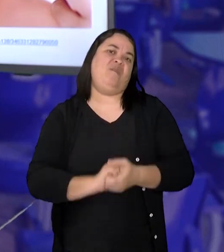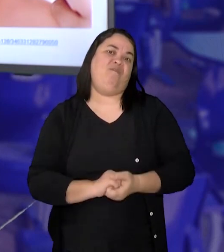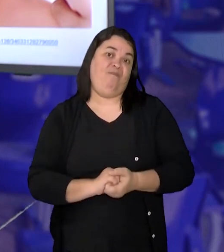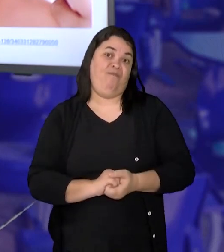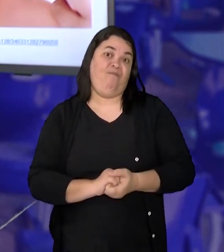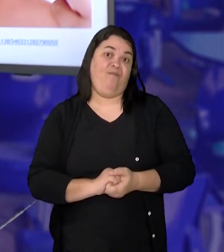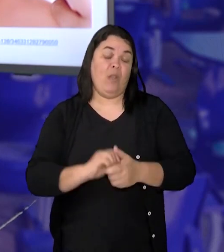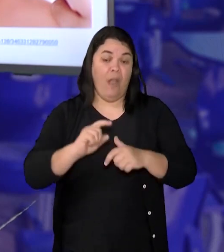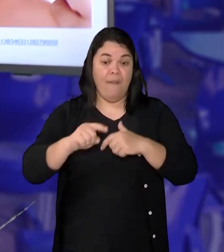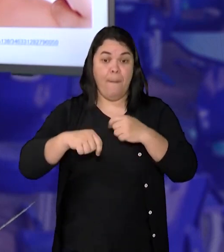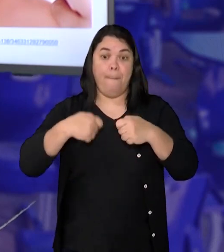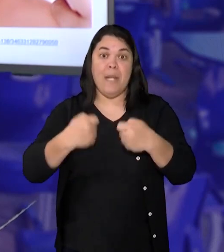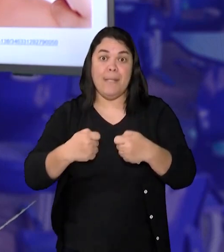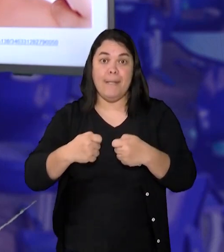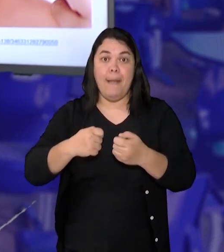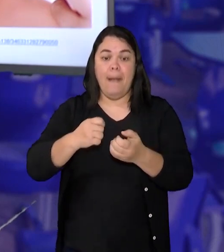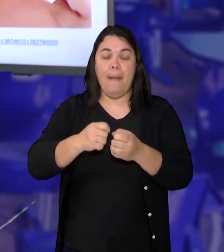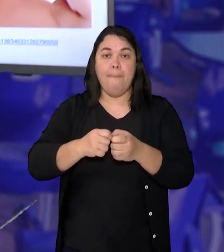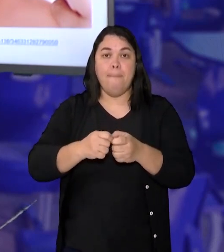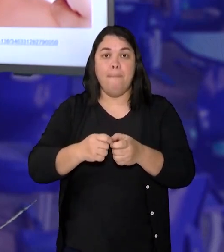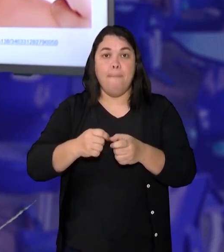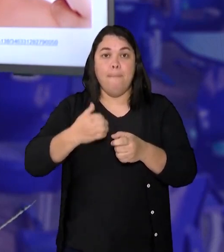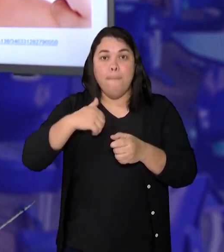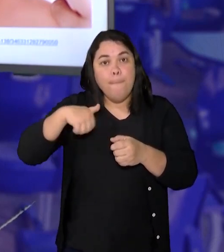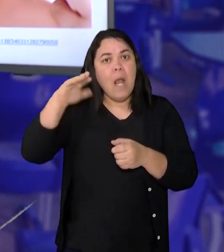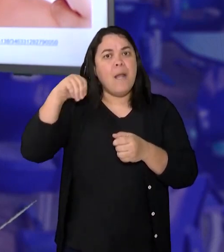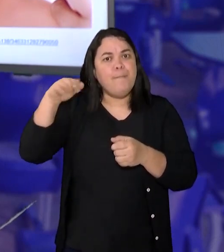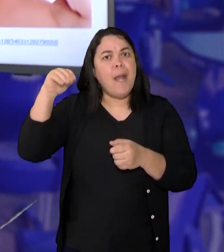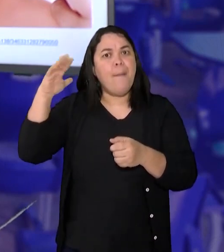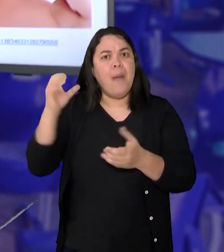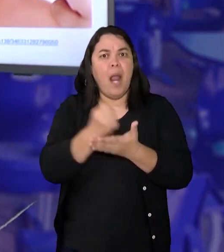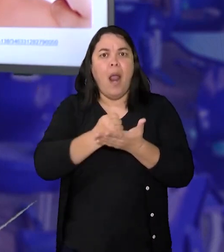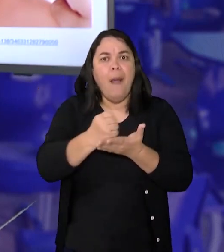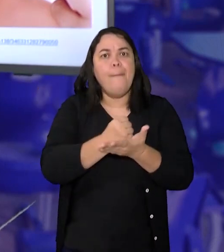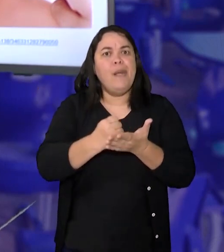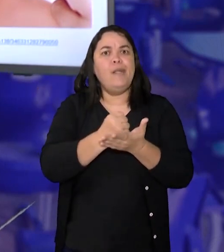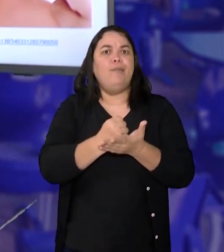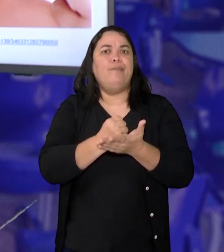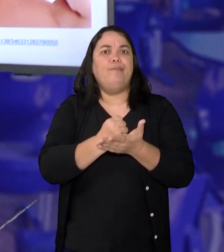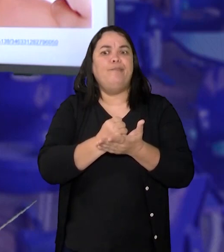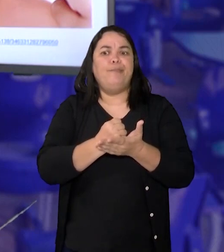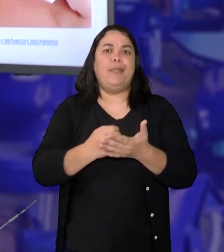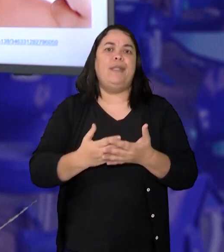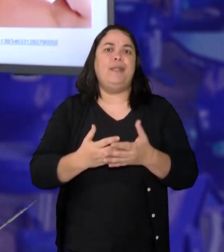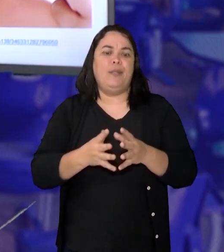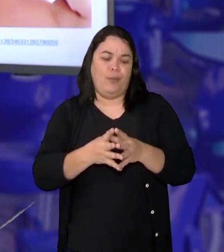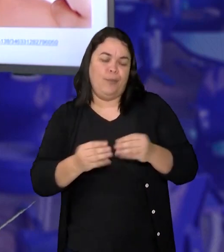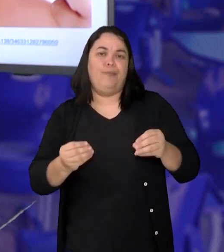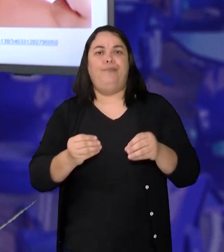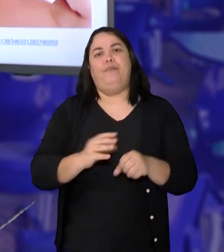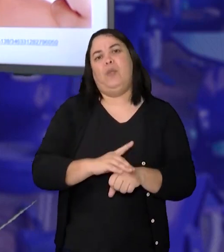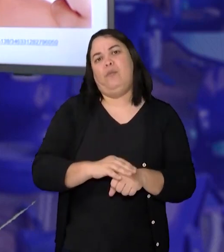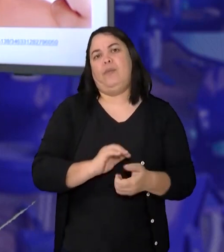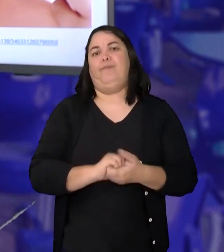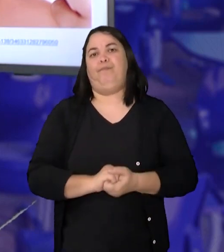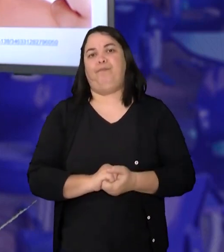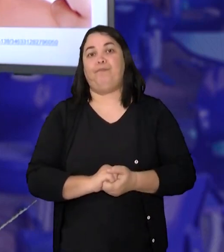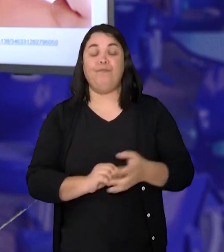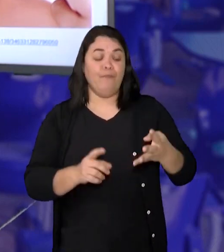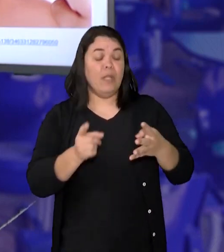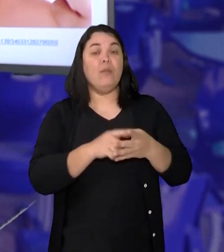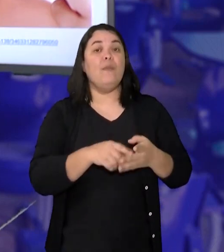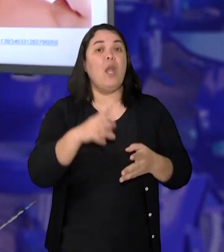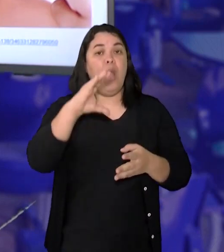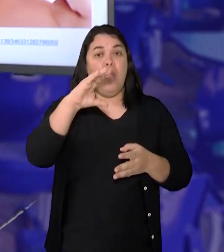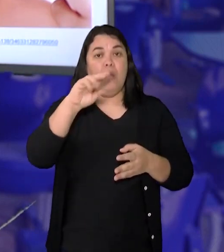precisar tomar uma dose maior para poder combater aquilo que estava causando a doença. No terceiro caso, que a gente está falando do